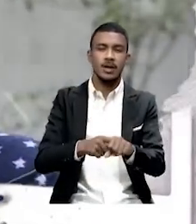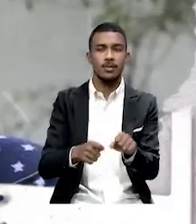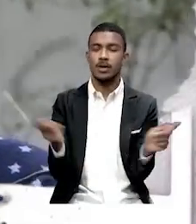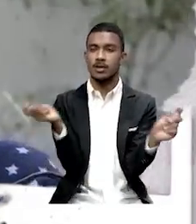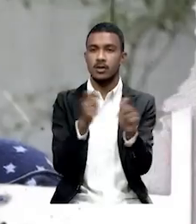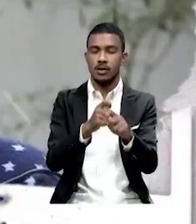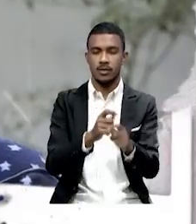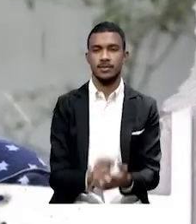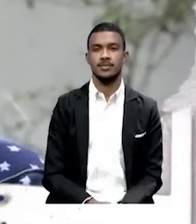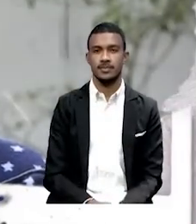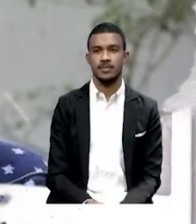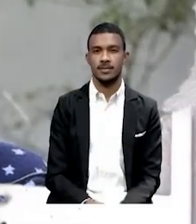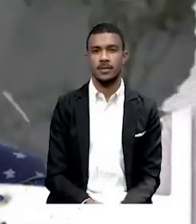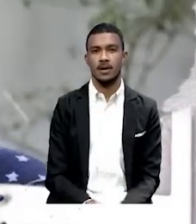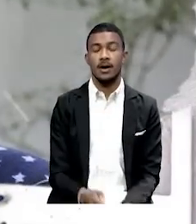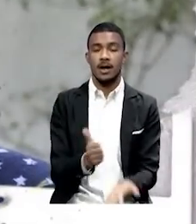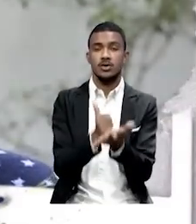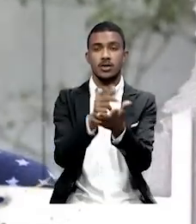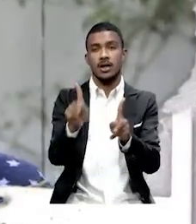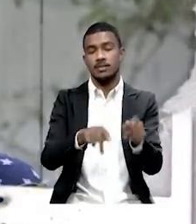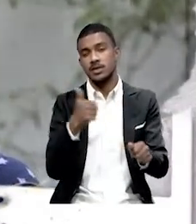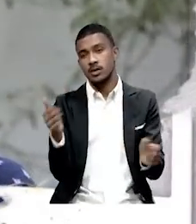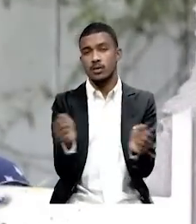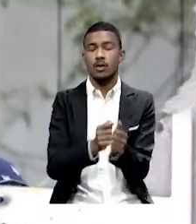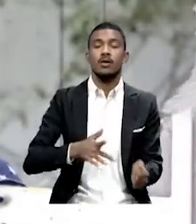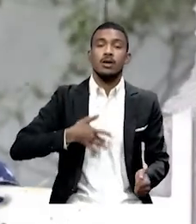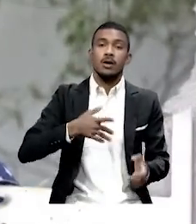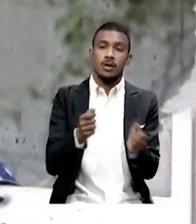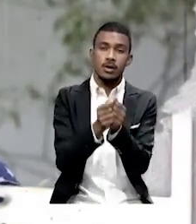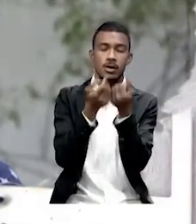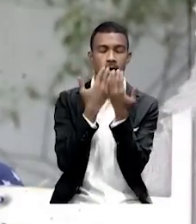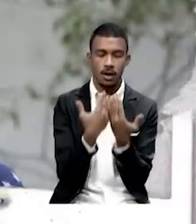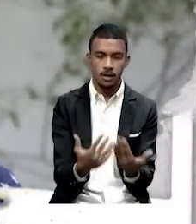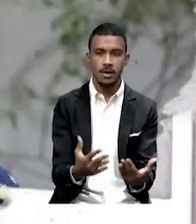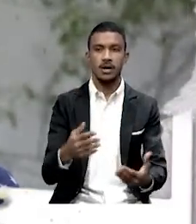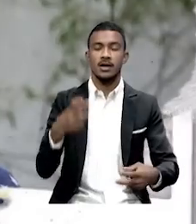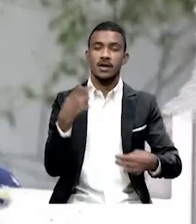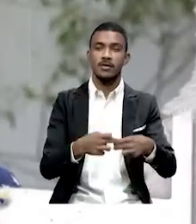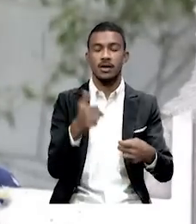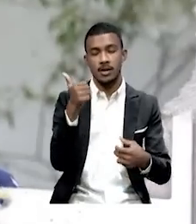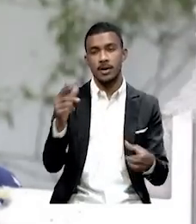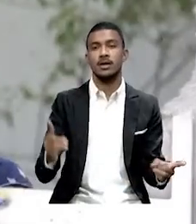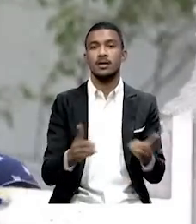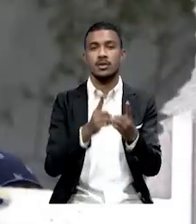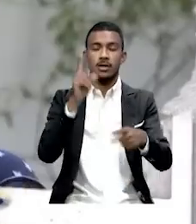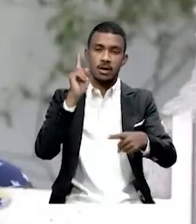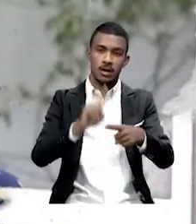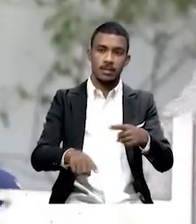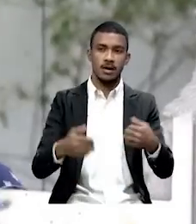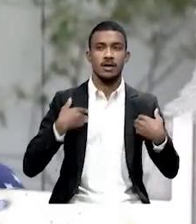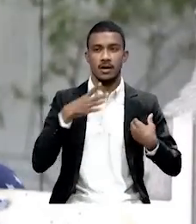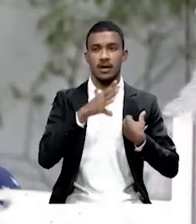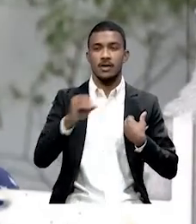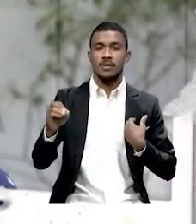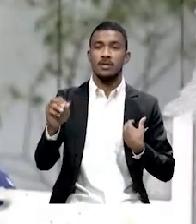neritmo. Azude ema selu kolarang ho dihakman sofrimento nebe ni enfrenta. Labele hewai one